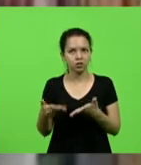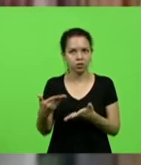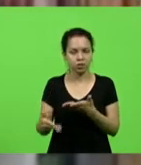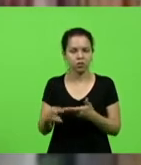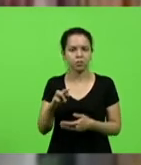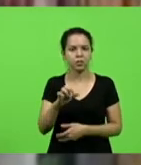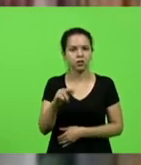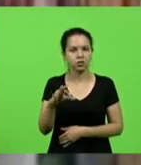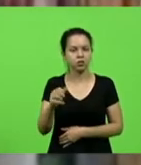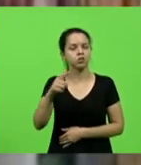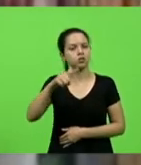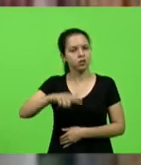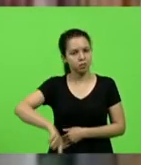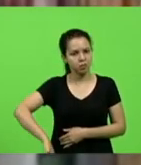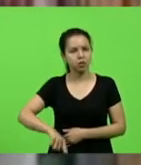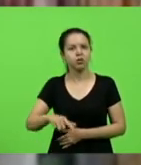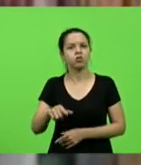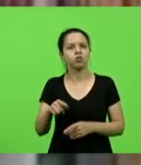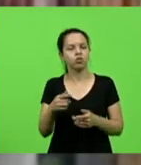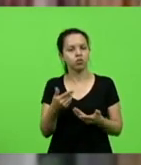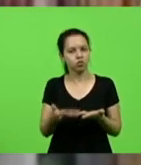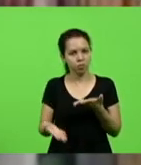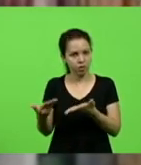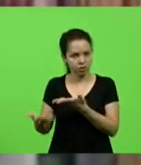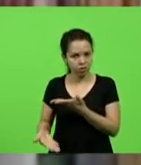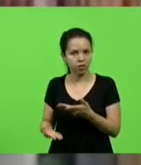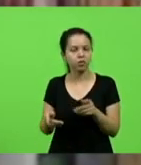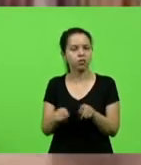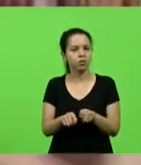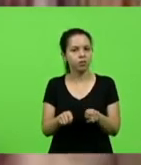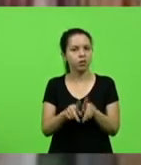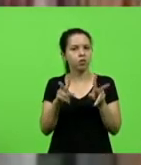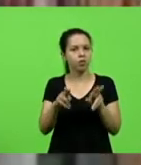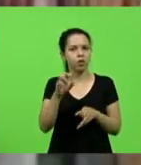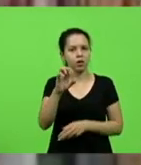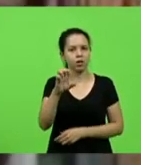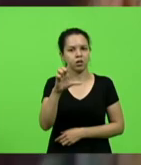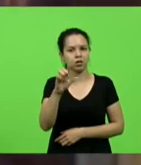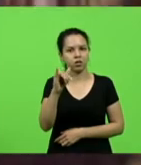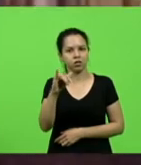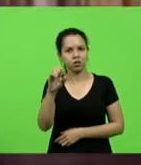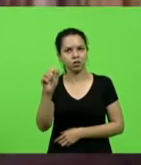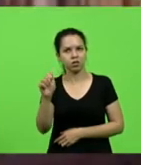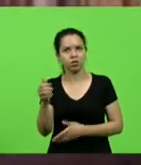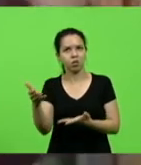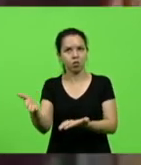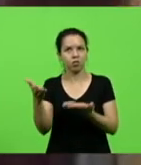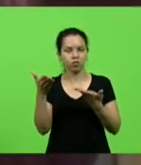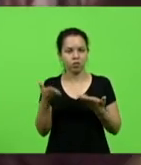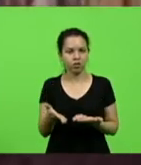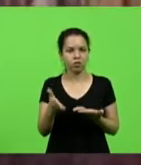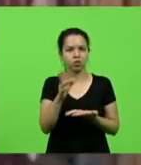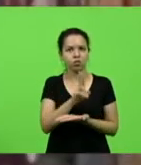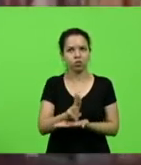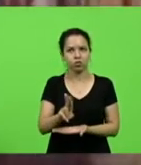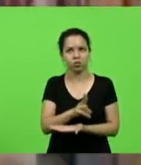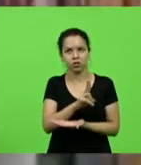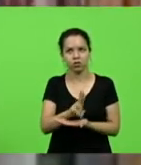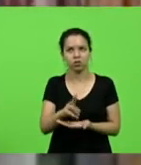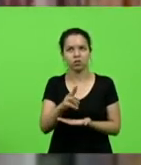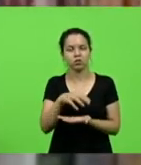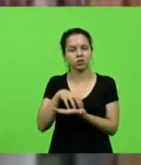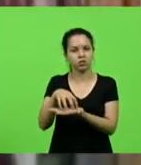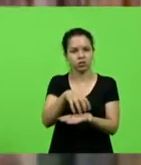de repetir isso, reforçar, como é o caso da Elisa Flemer, que foi convidada por universidades, por centros educacionais